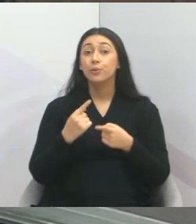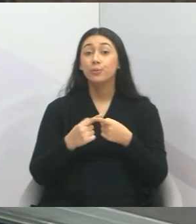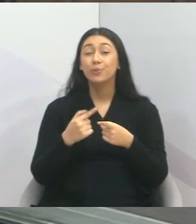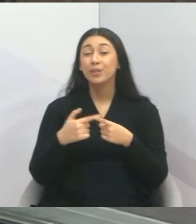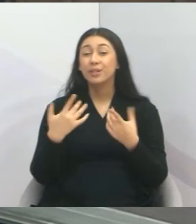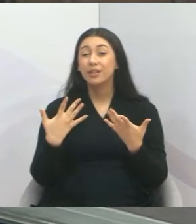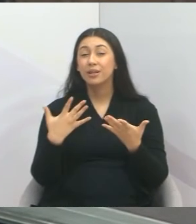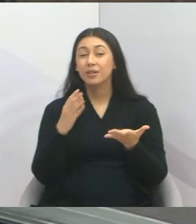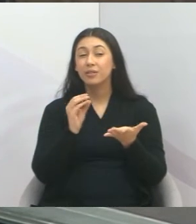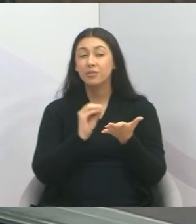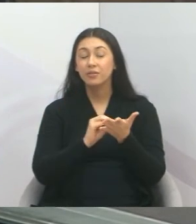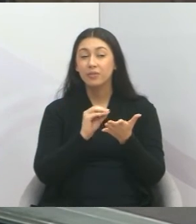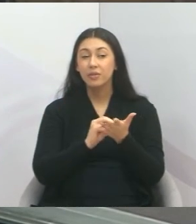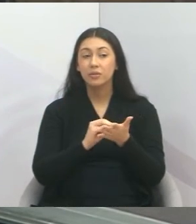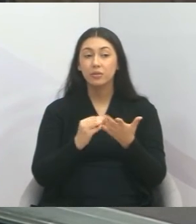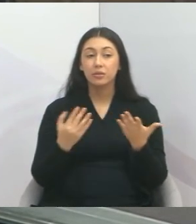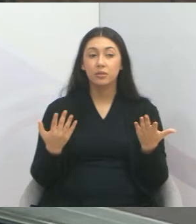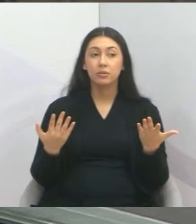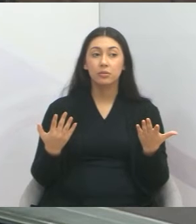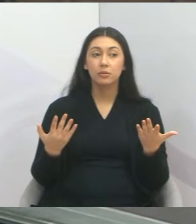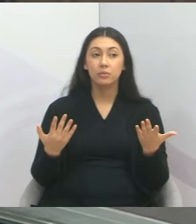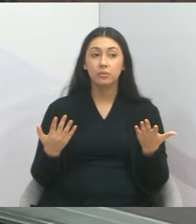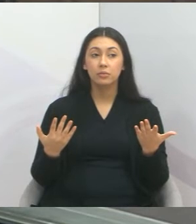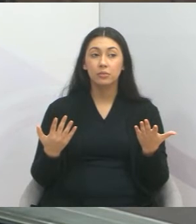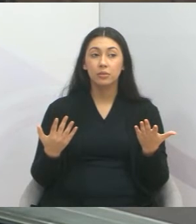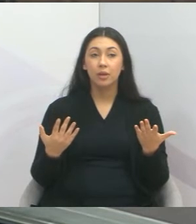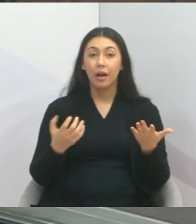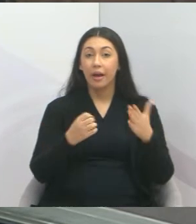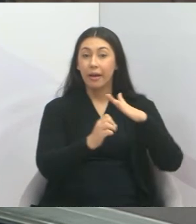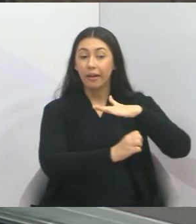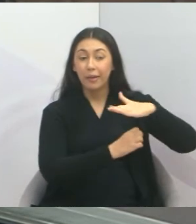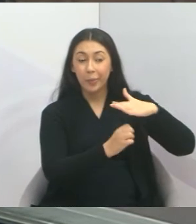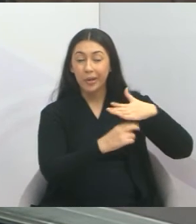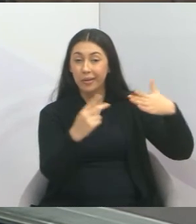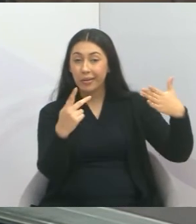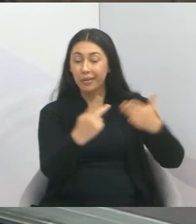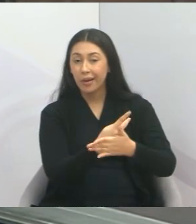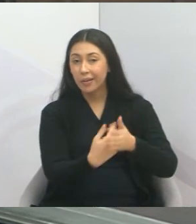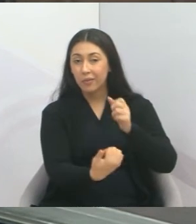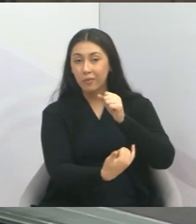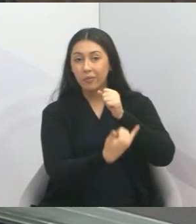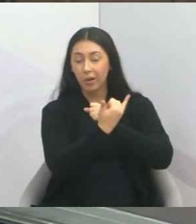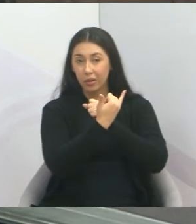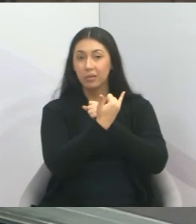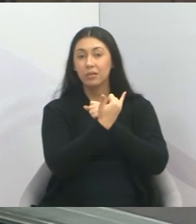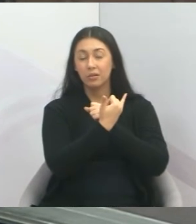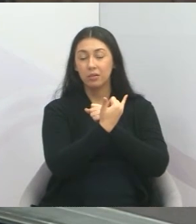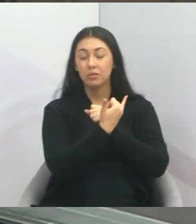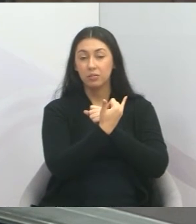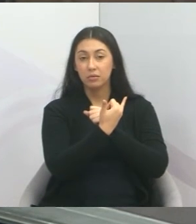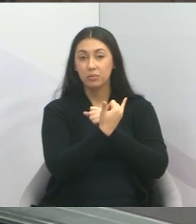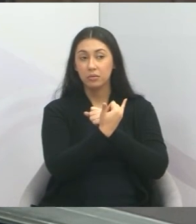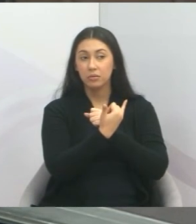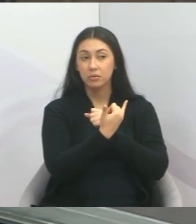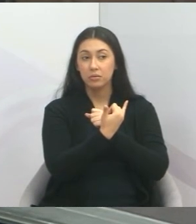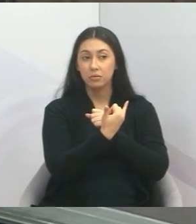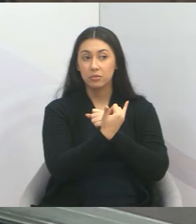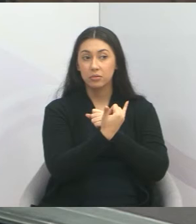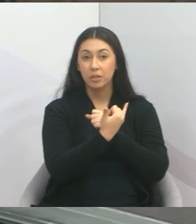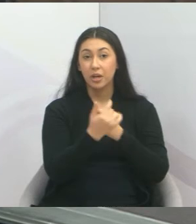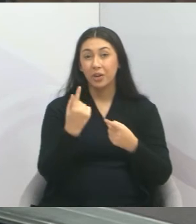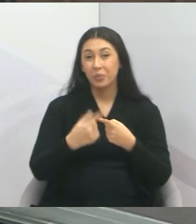motivos são o não cumprimento do contrato por conta da falta de